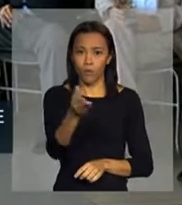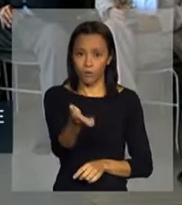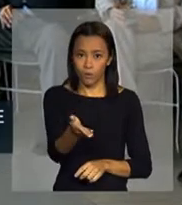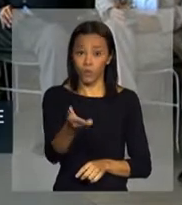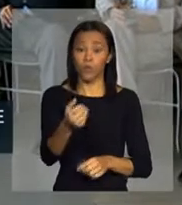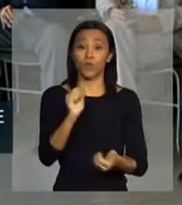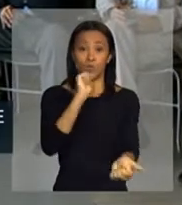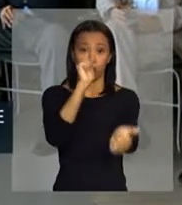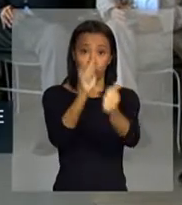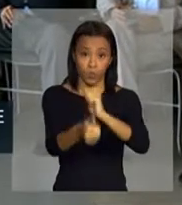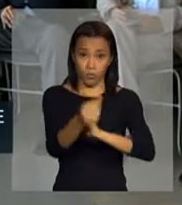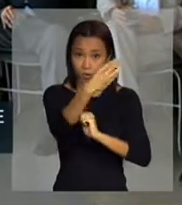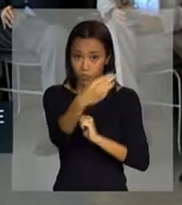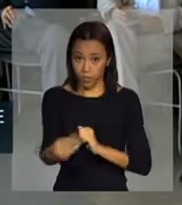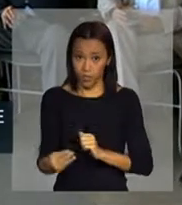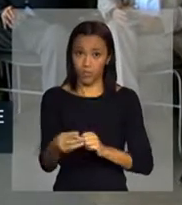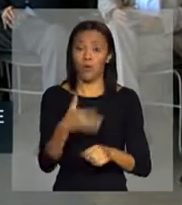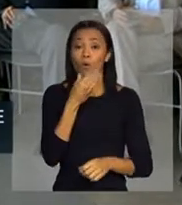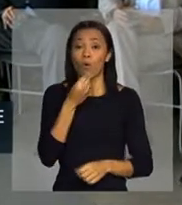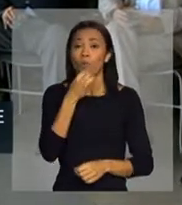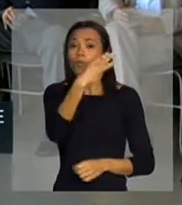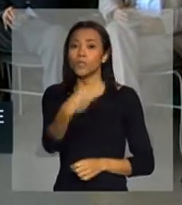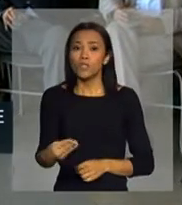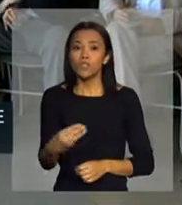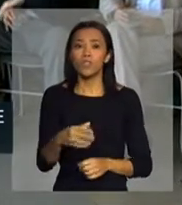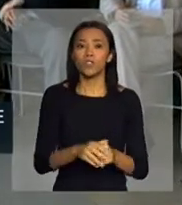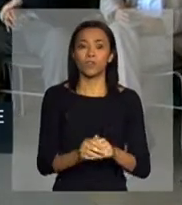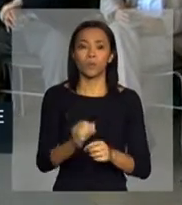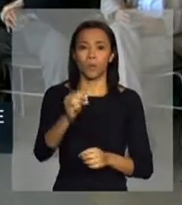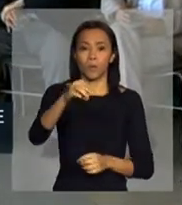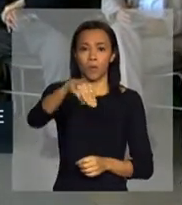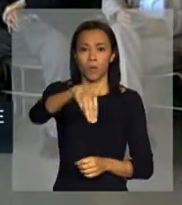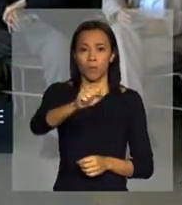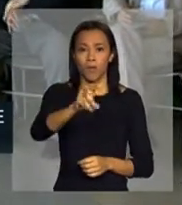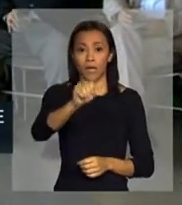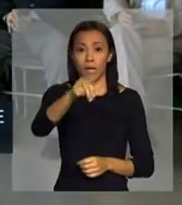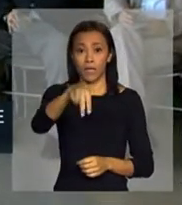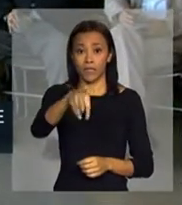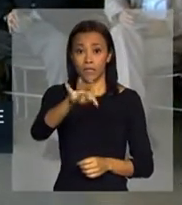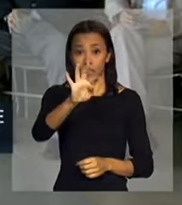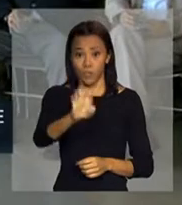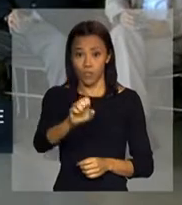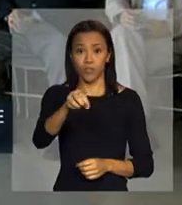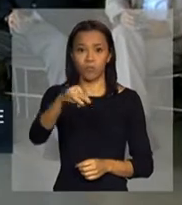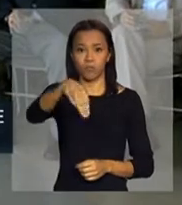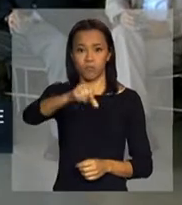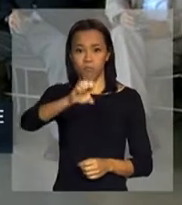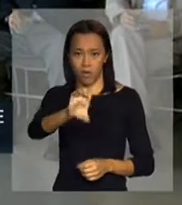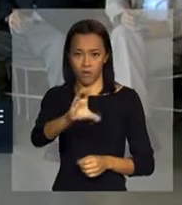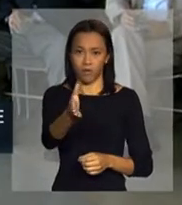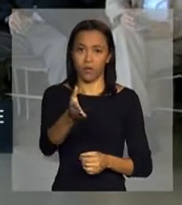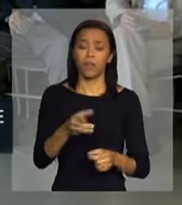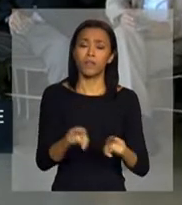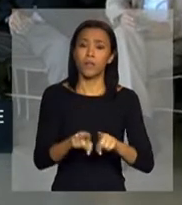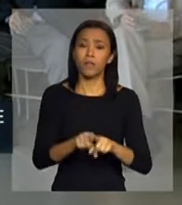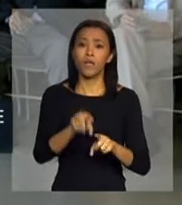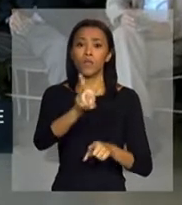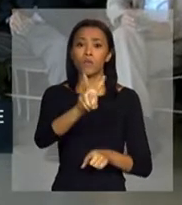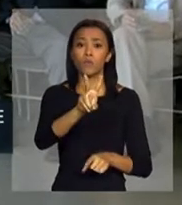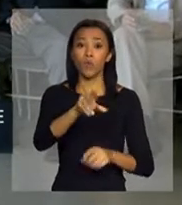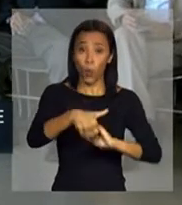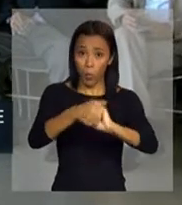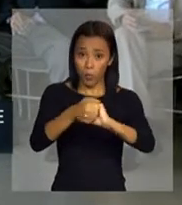do Esporte, e o ministro Aloysio Mercadante, da Educação. Cumprimentar o